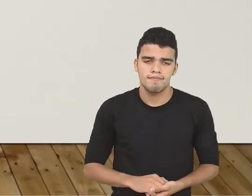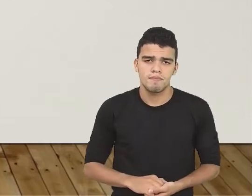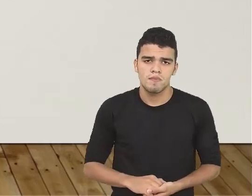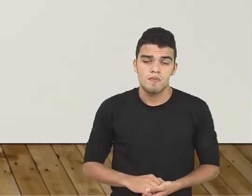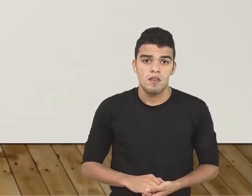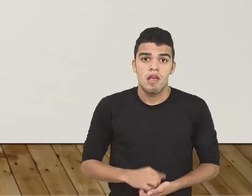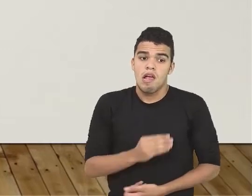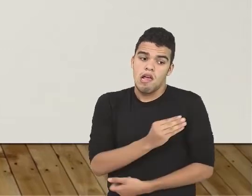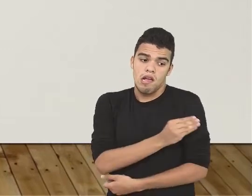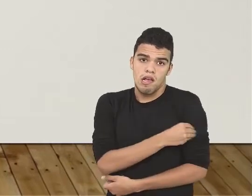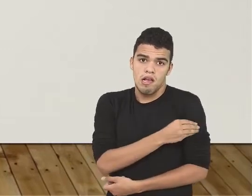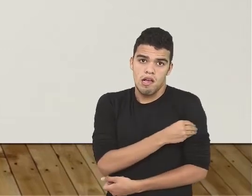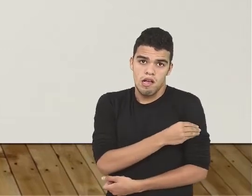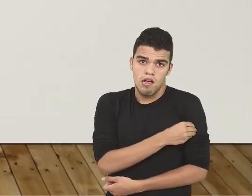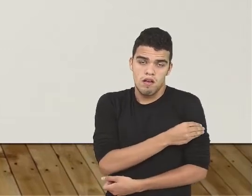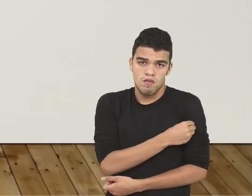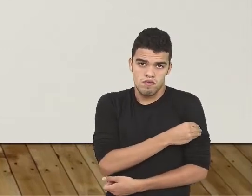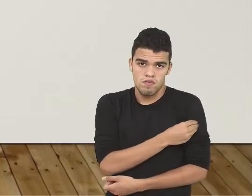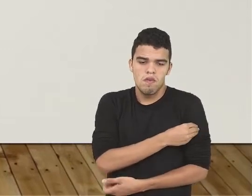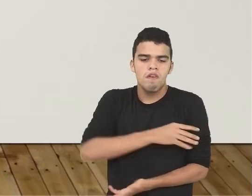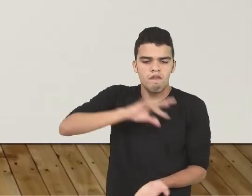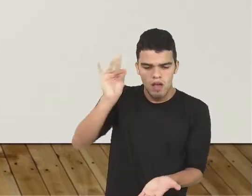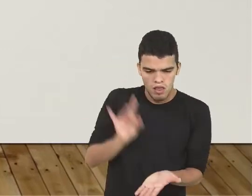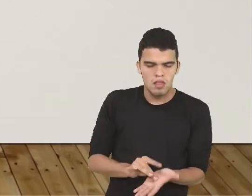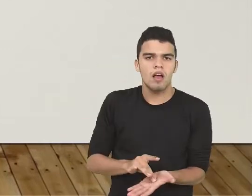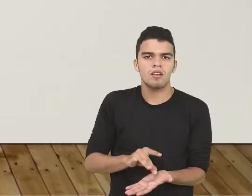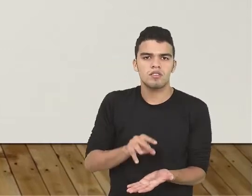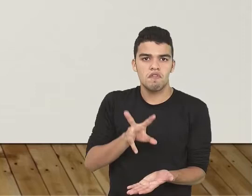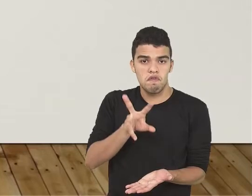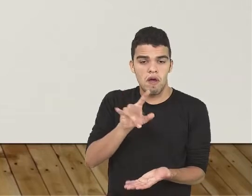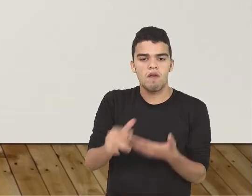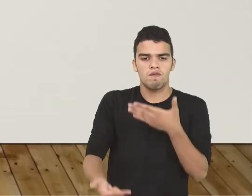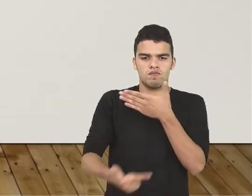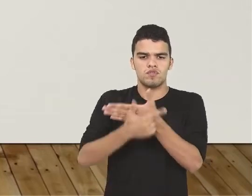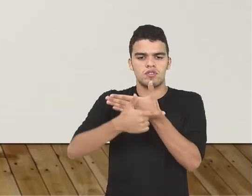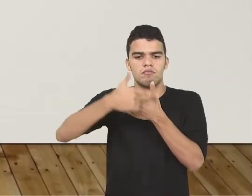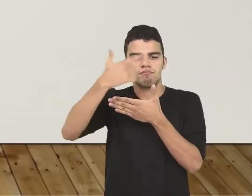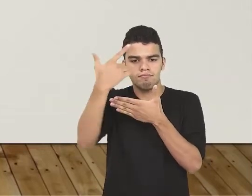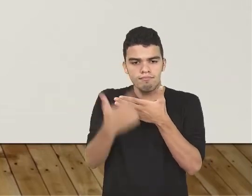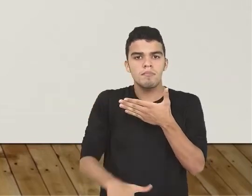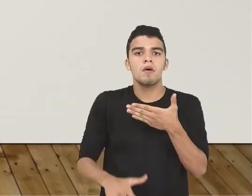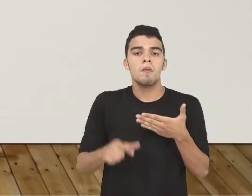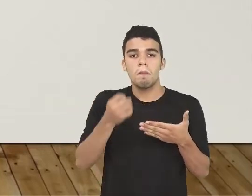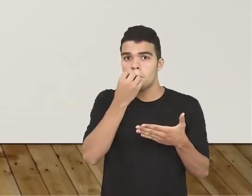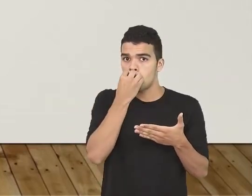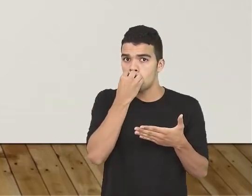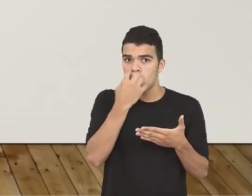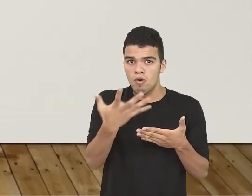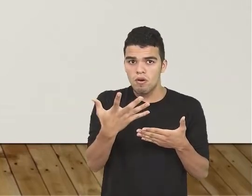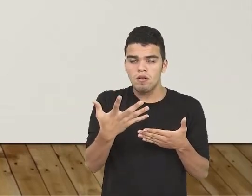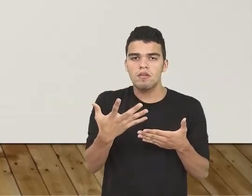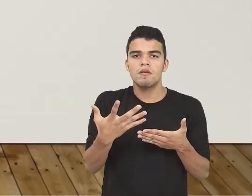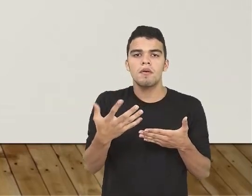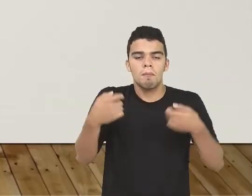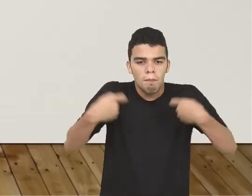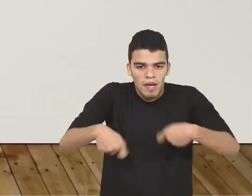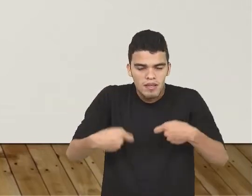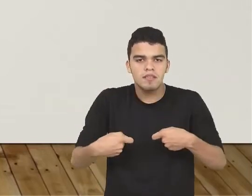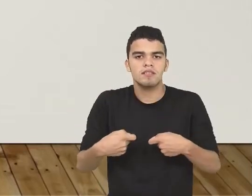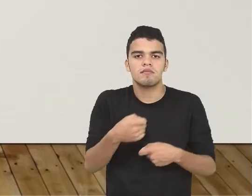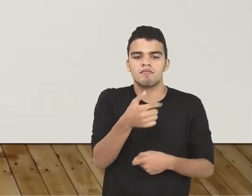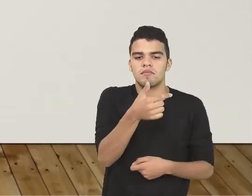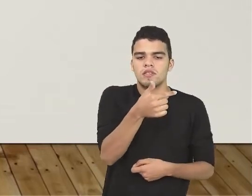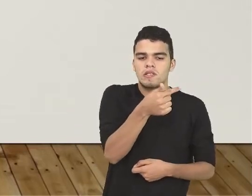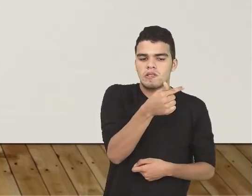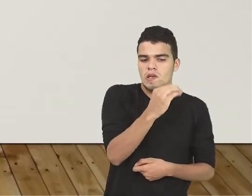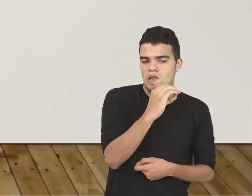álcool ele só vai ser eficiente de verdade se ele estiver numa concentração entre 60% e 80%.